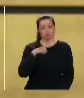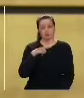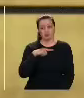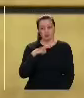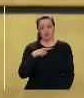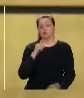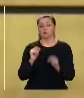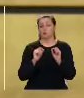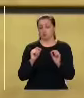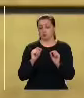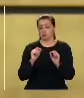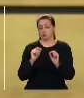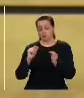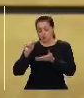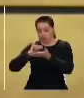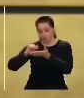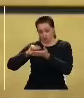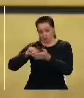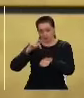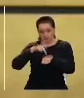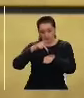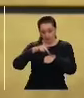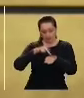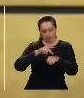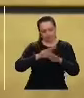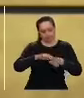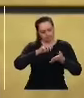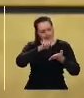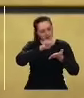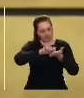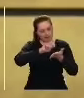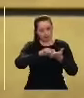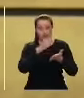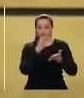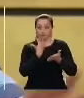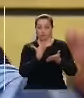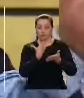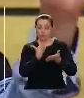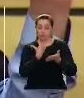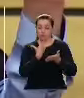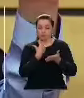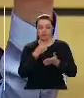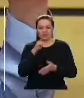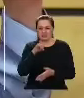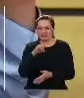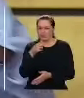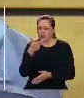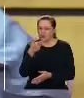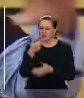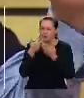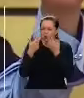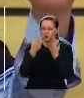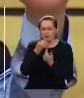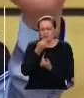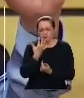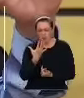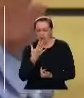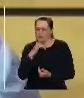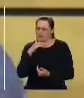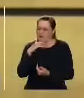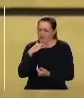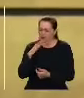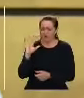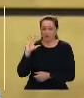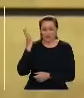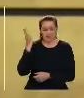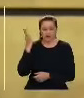o que é bom na rocha e o que não é, escreve na areia. Deixa. É como